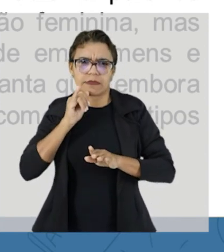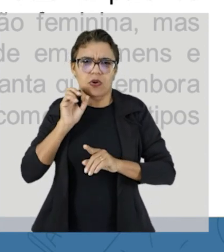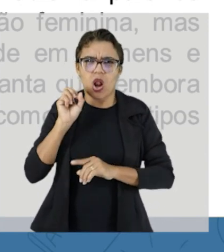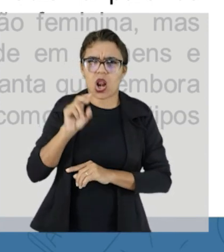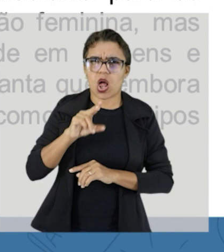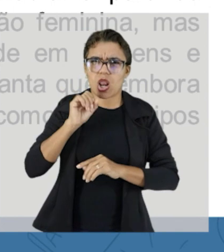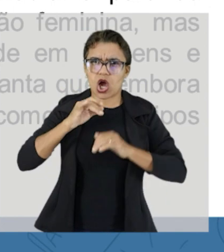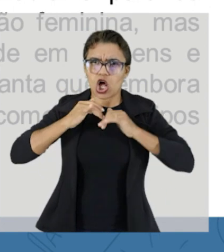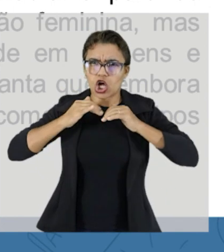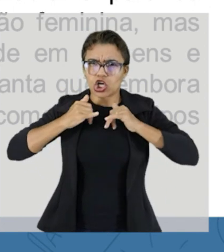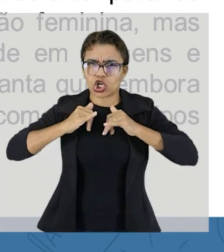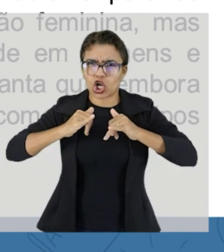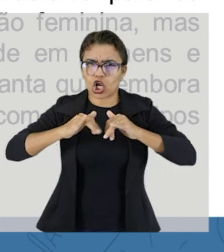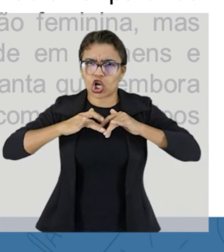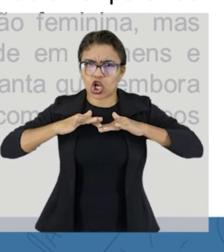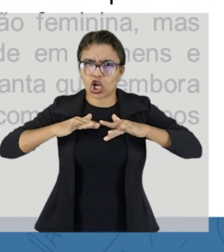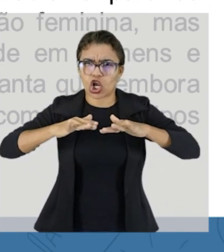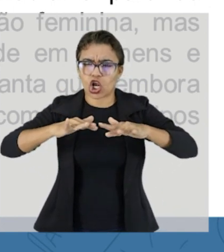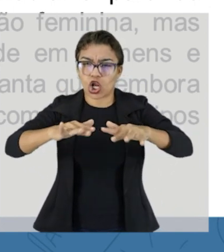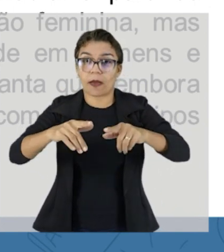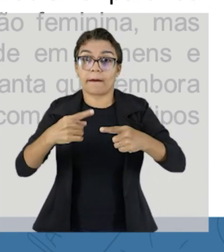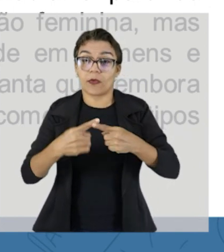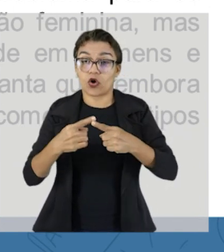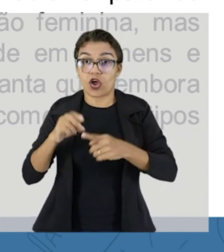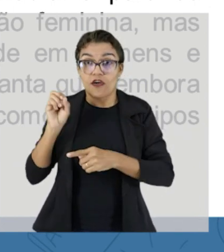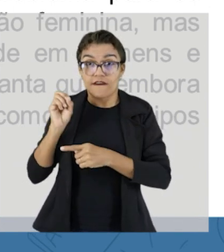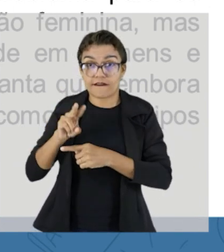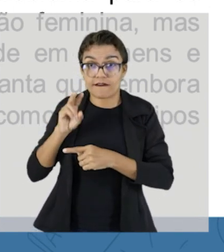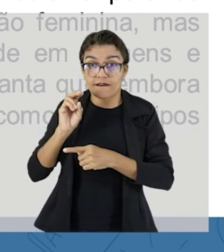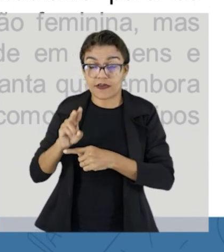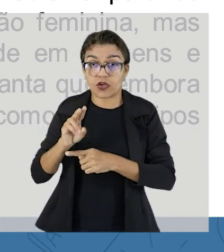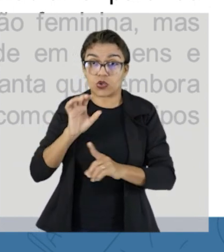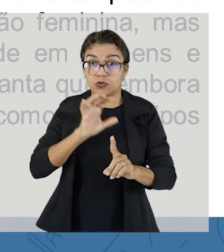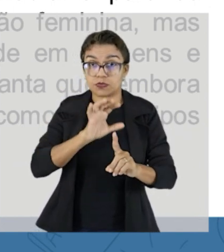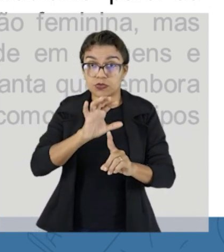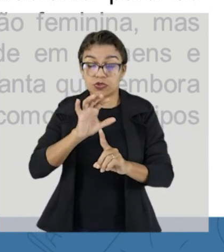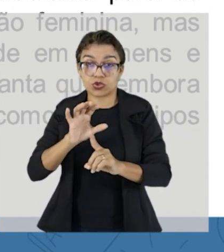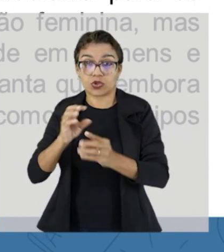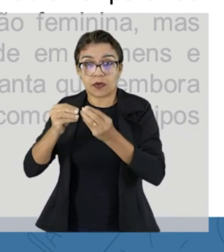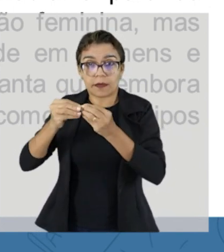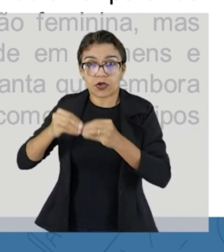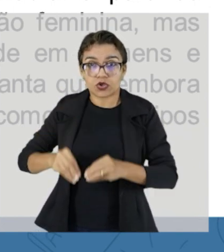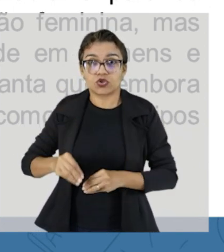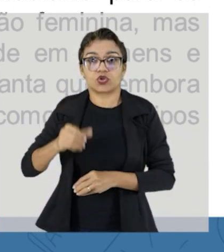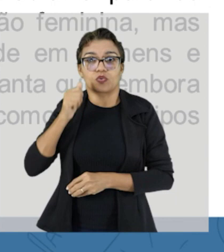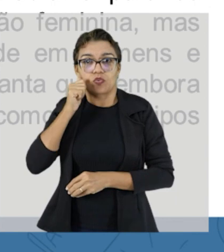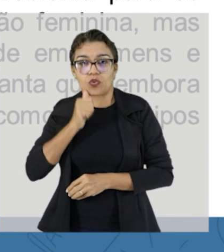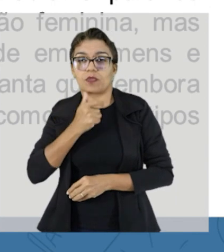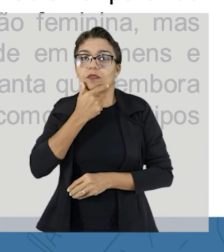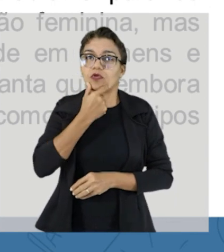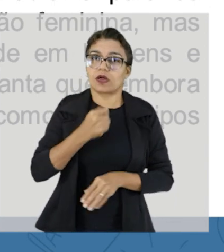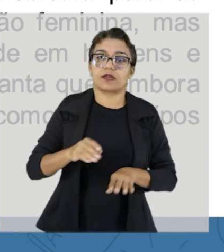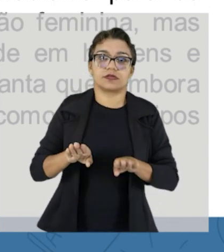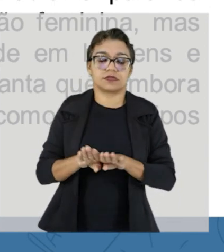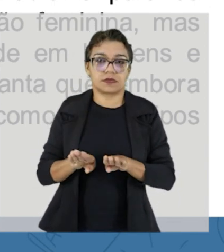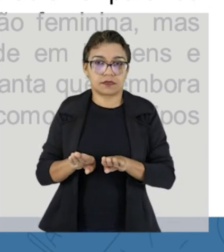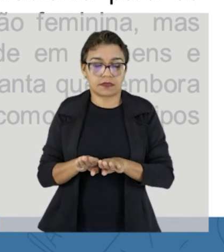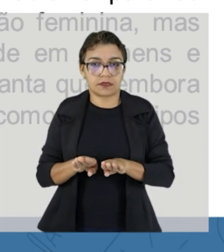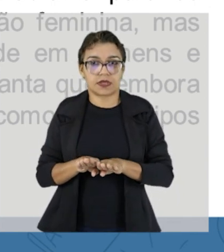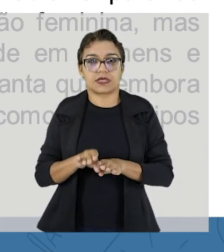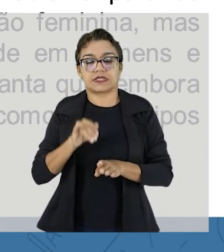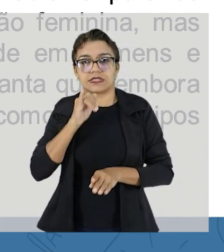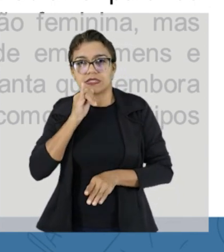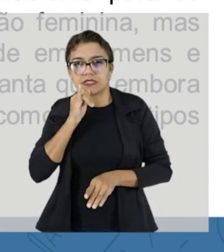feminina, mas também porque esse vírus causa outros problemas de saúde em homens e mulheres,